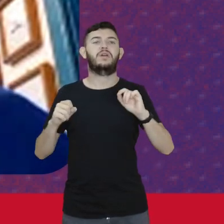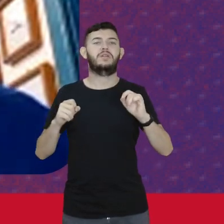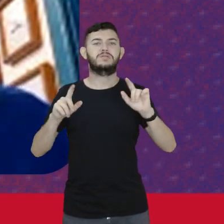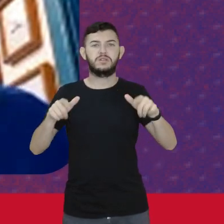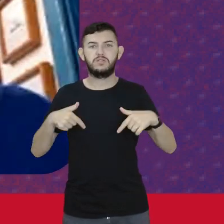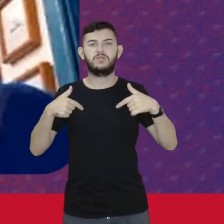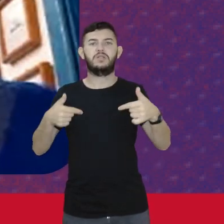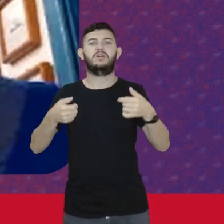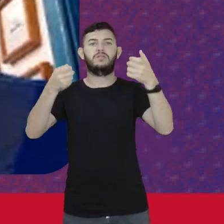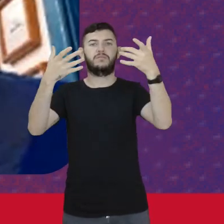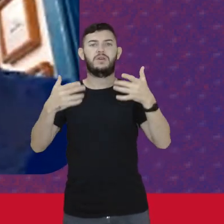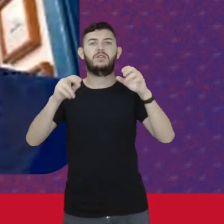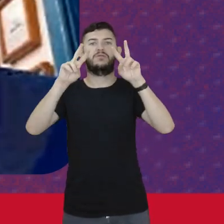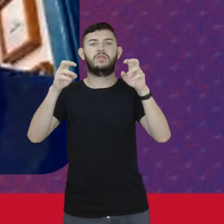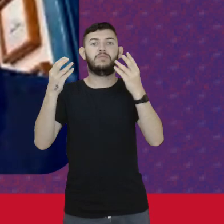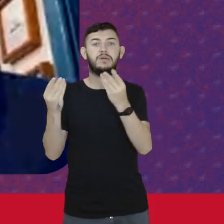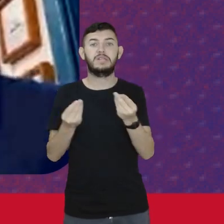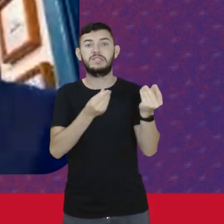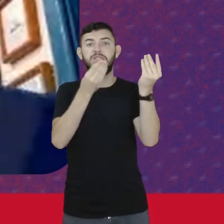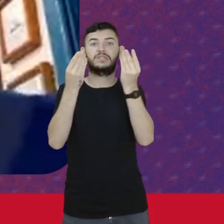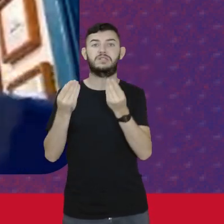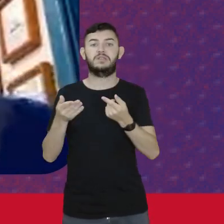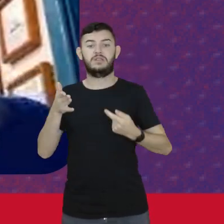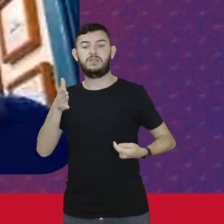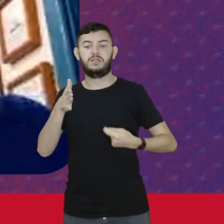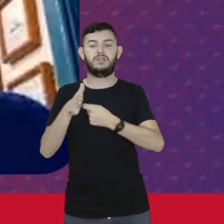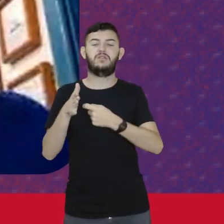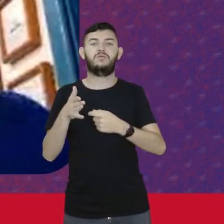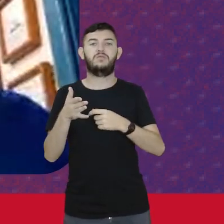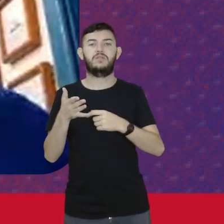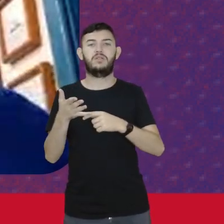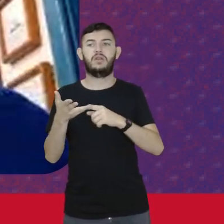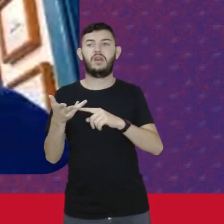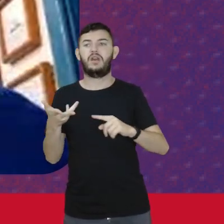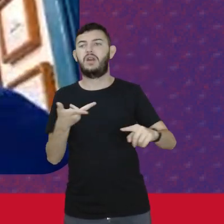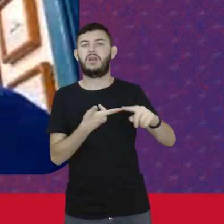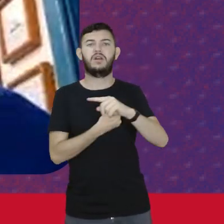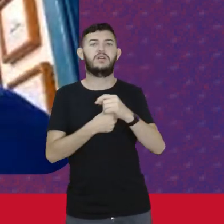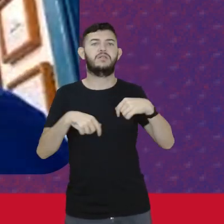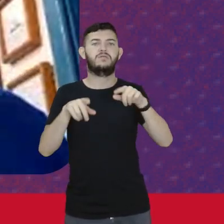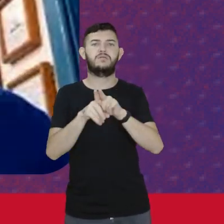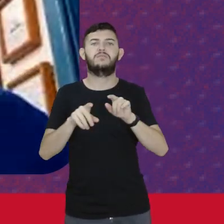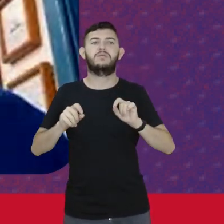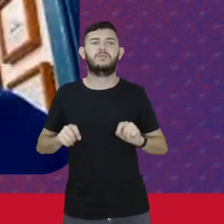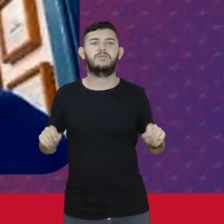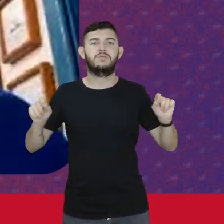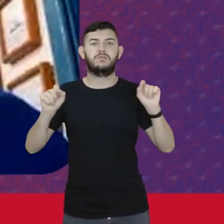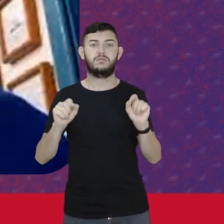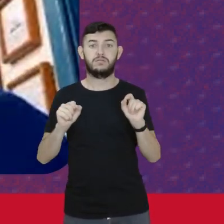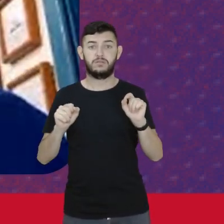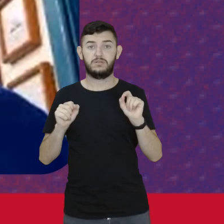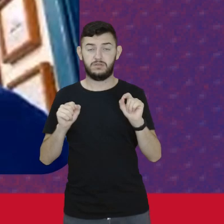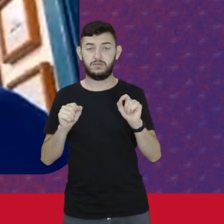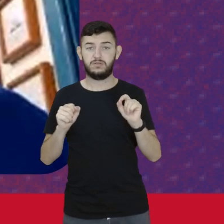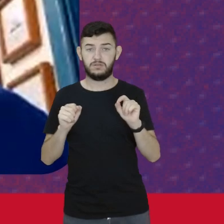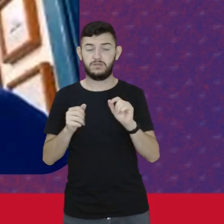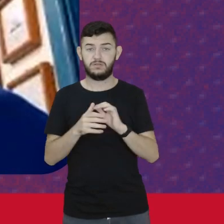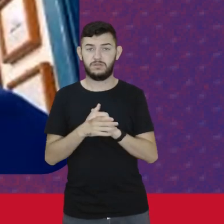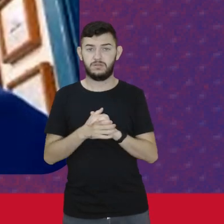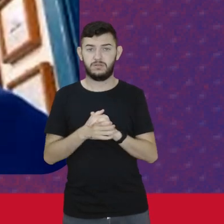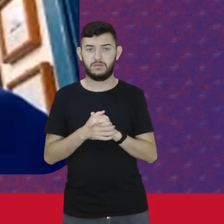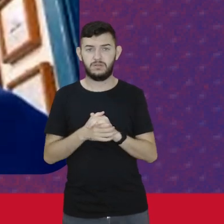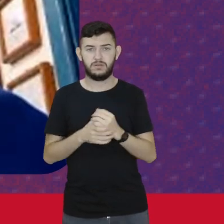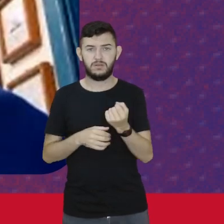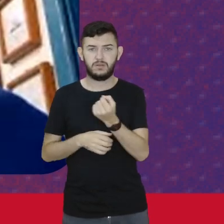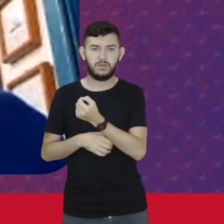sexualidade, denunciaram o controle de natalidade que a ditadura impunha às mulheres, principalmente, né? Quantas